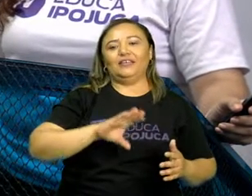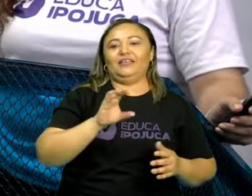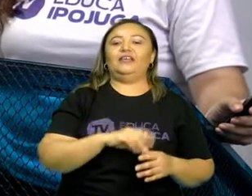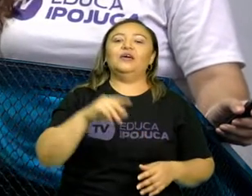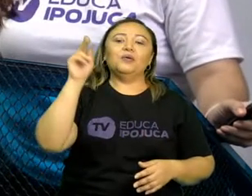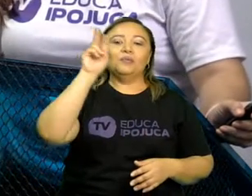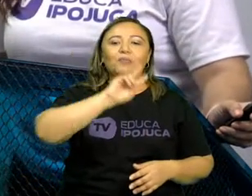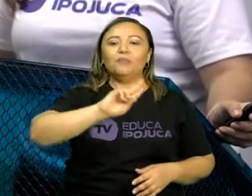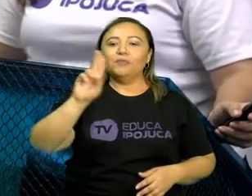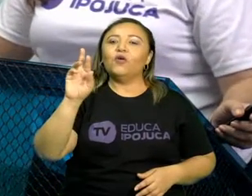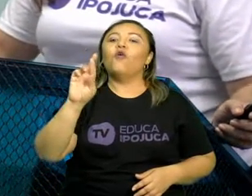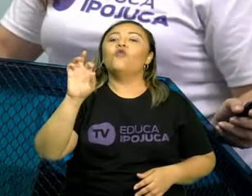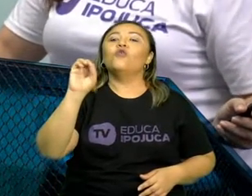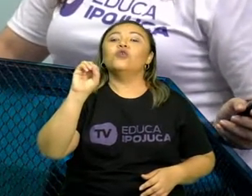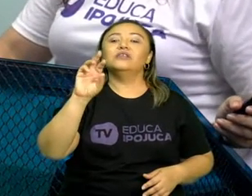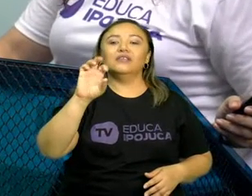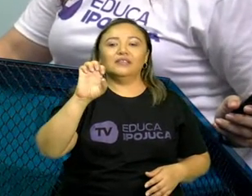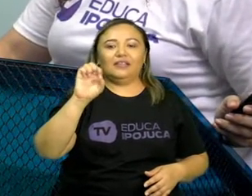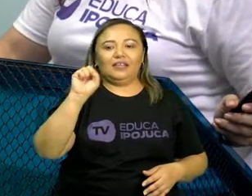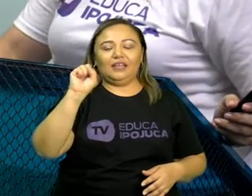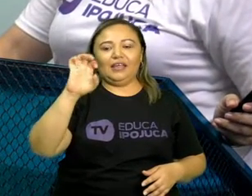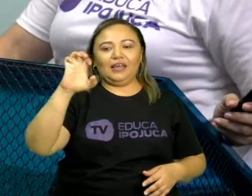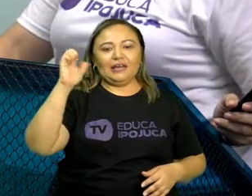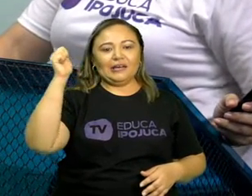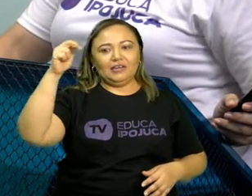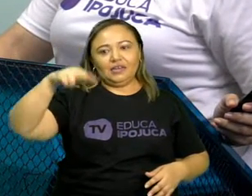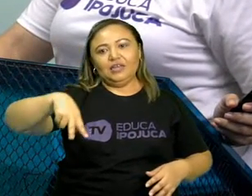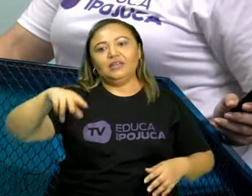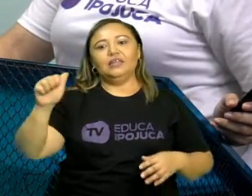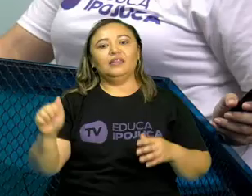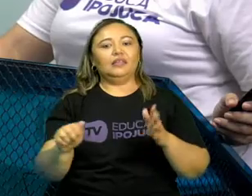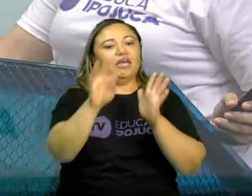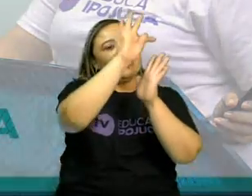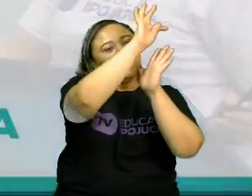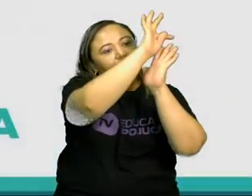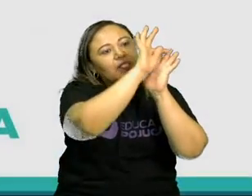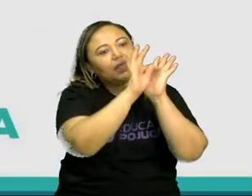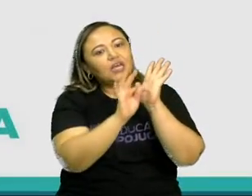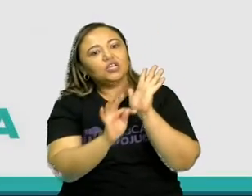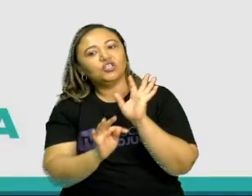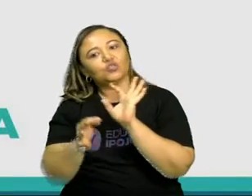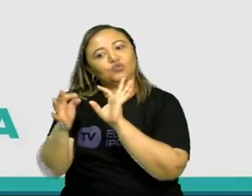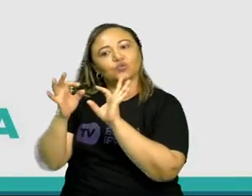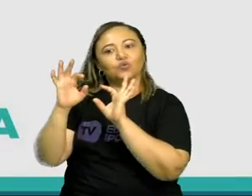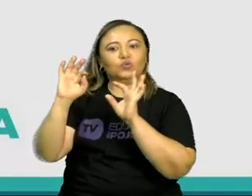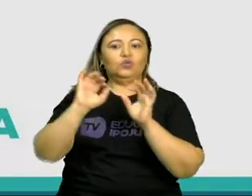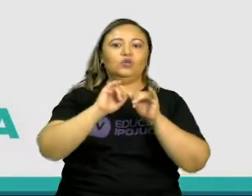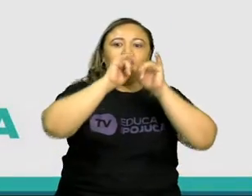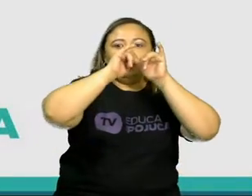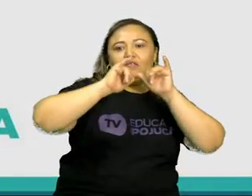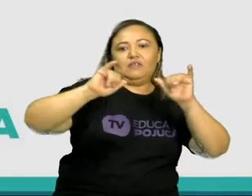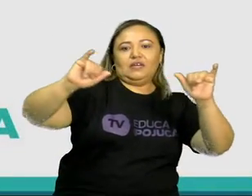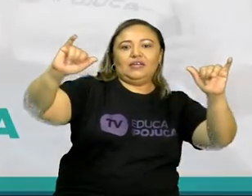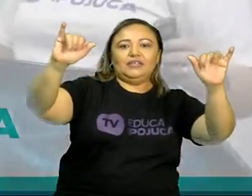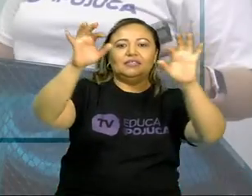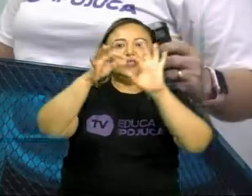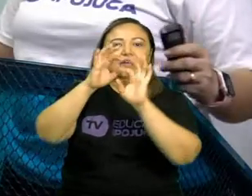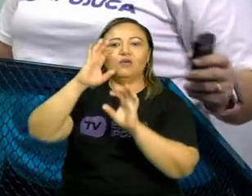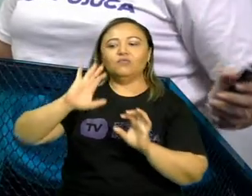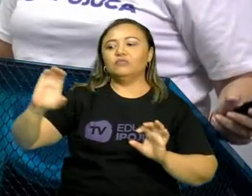Rosiane Portela. A temática da aula de hoje, contexto de produção dos gêneros de divulgação